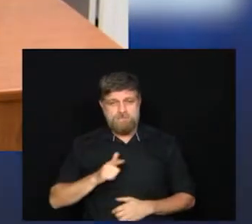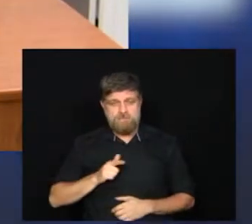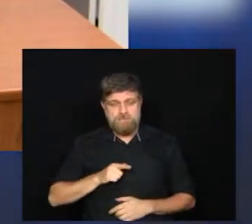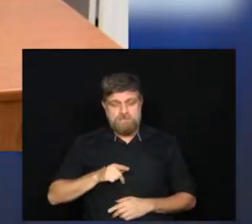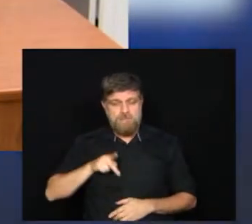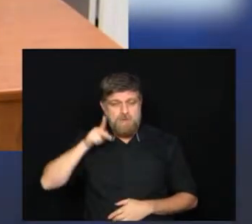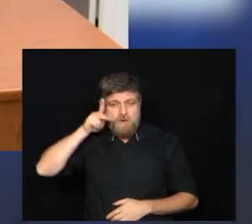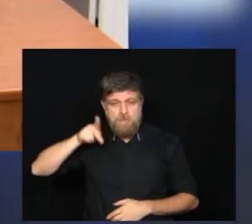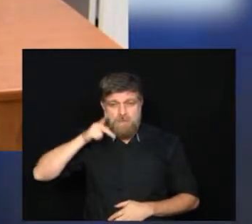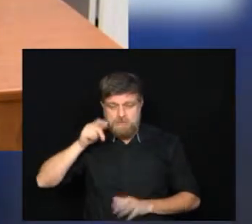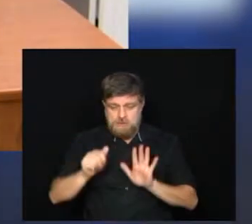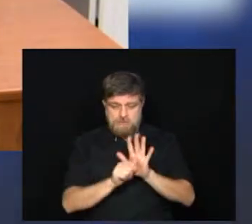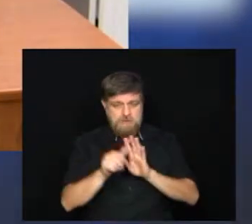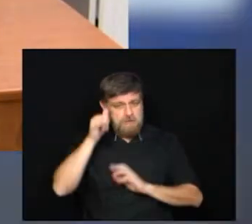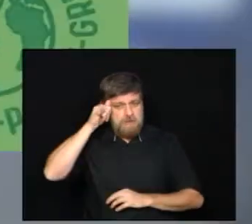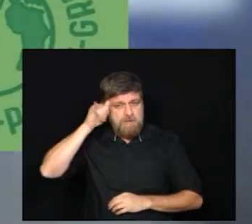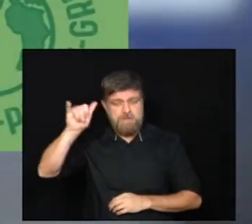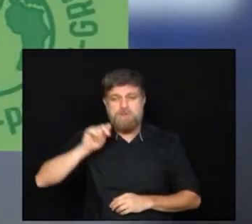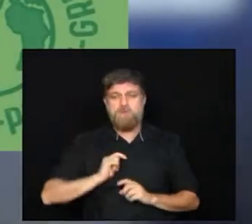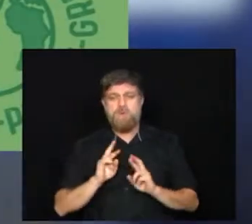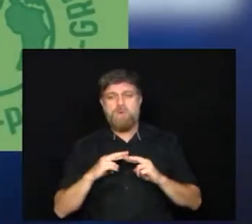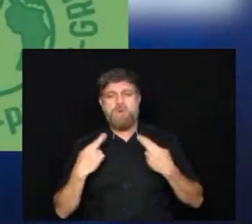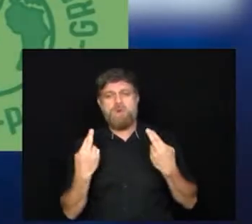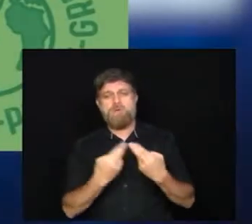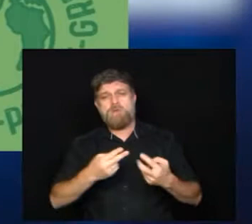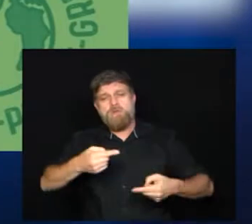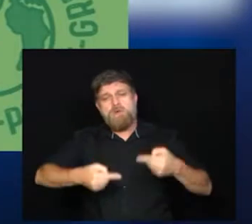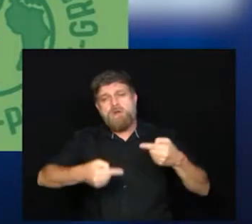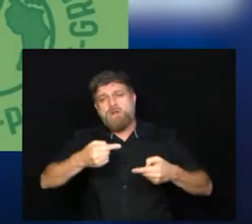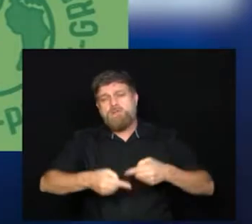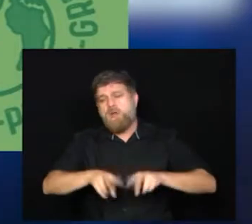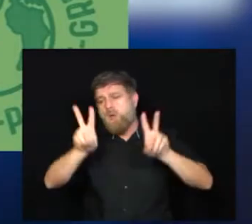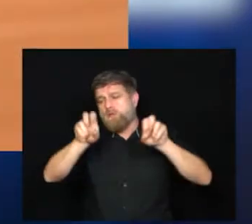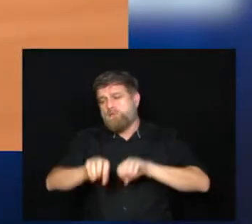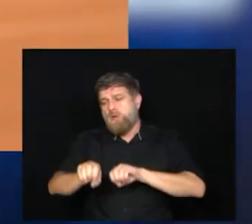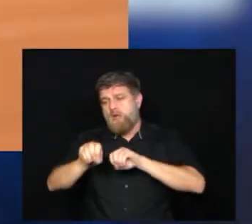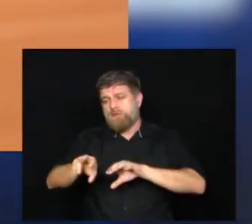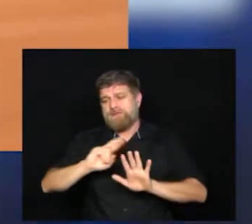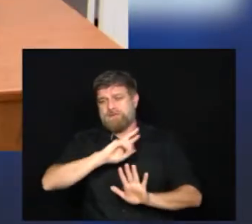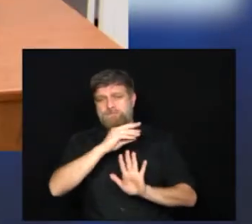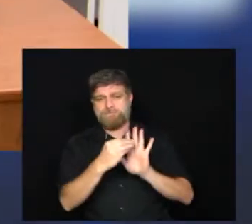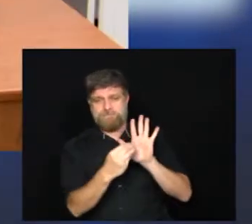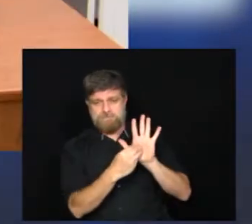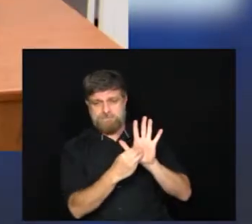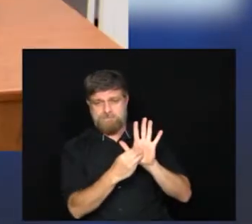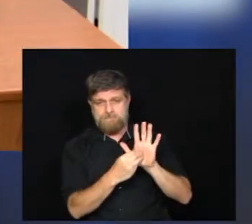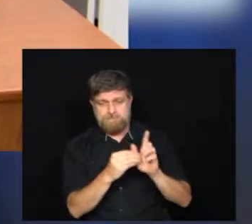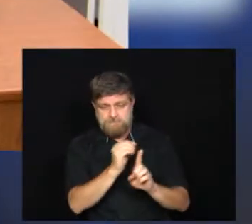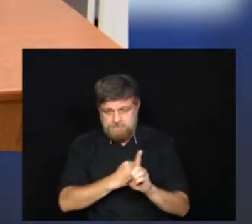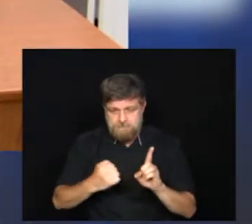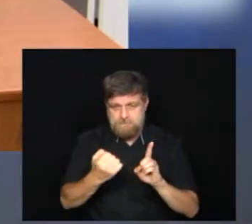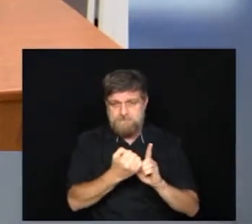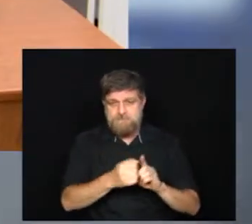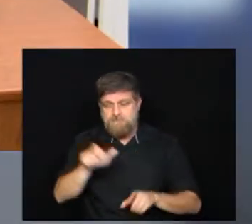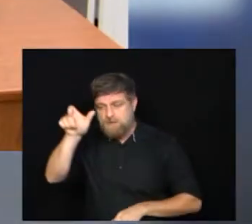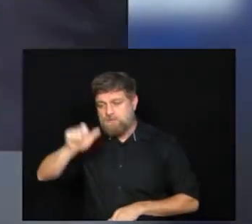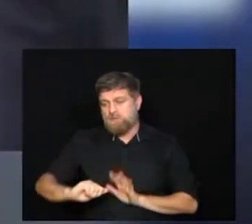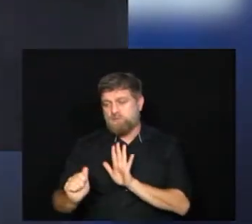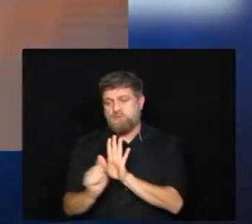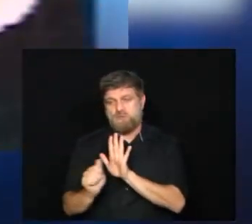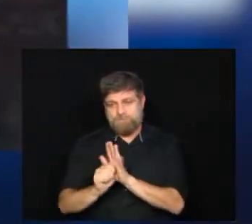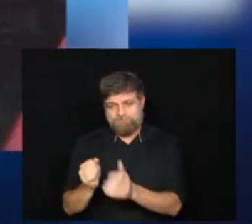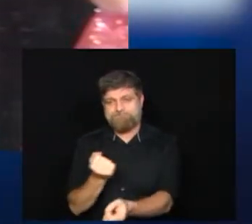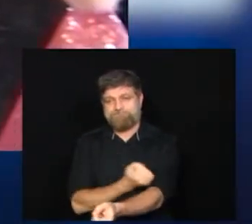de Prevenção às Drogas se reúne e debate a educação ambiental na ressocialização do dependente